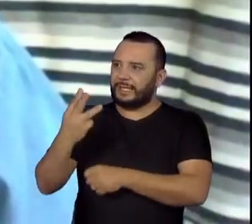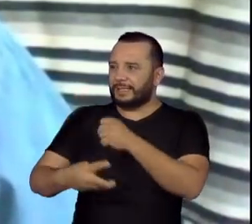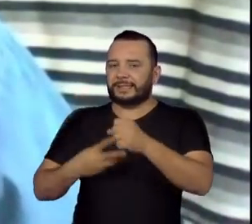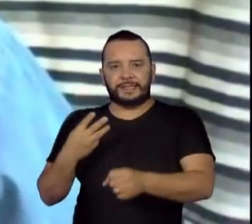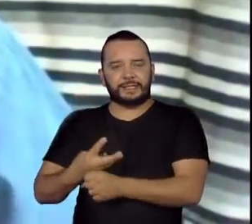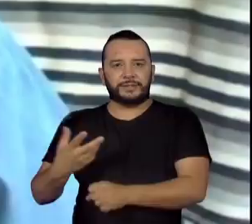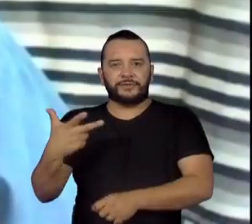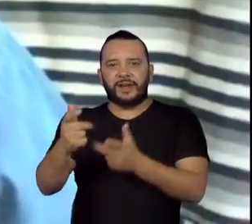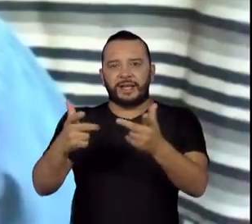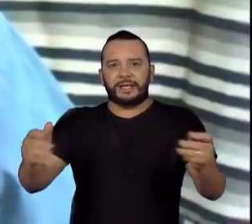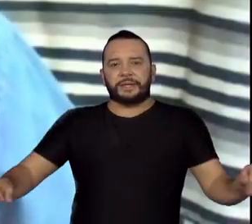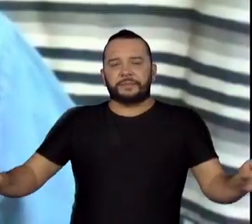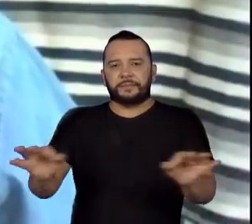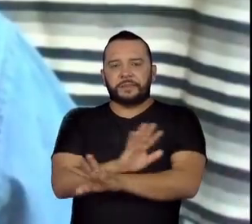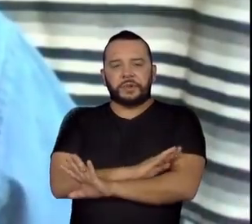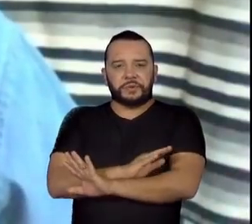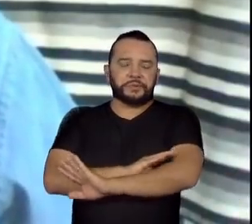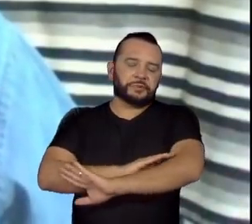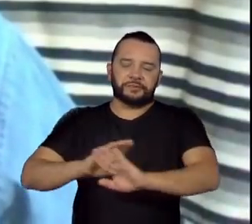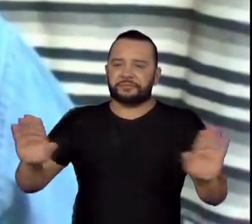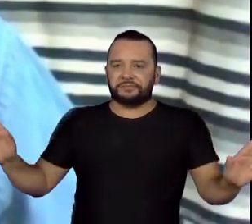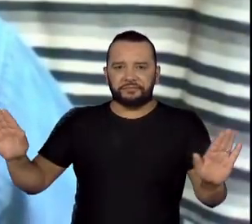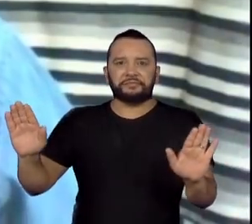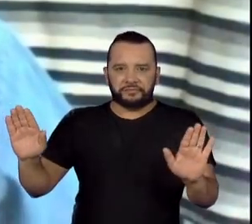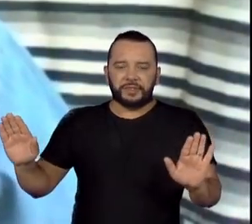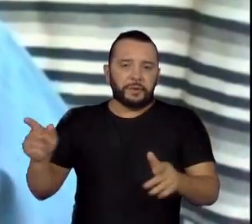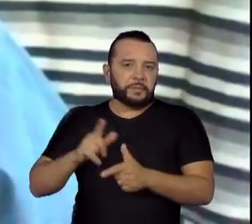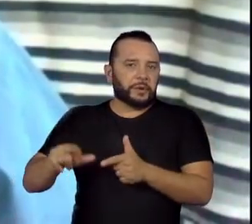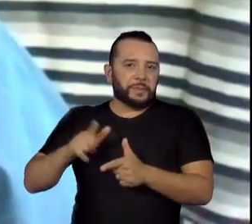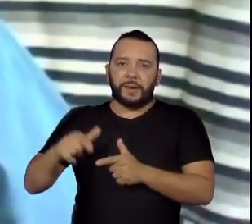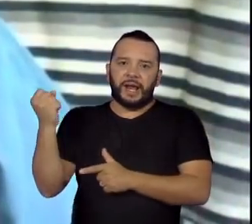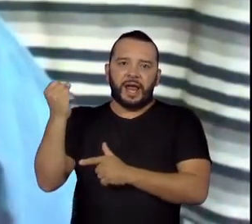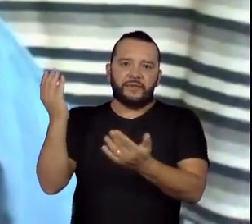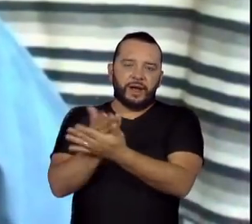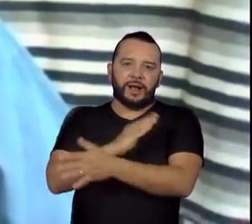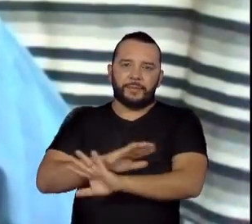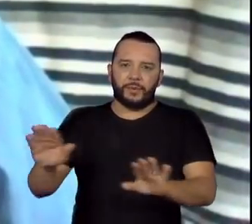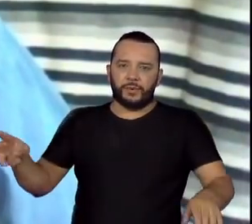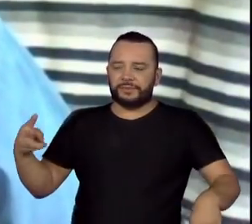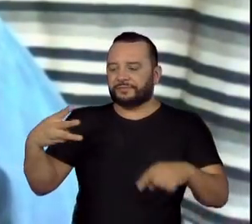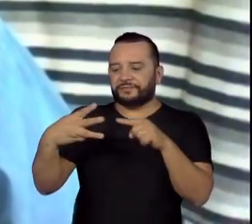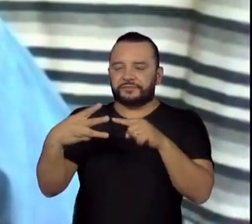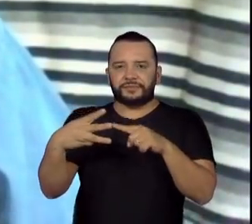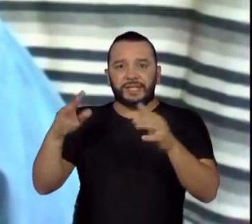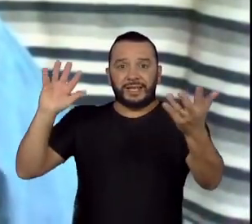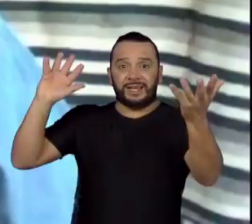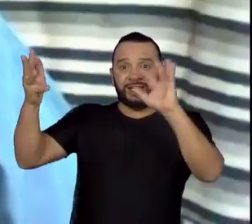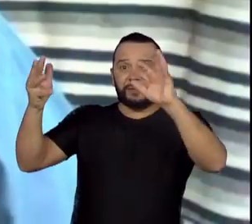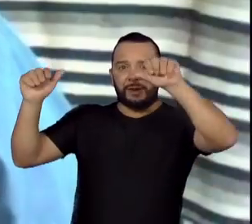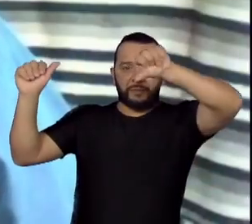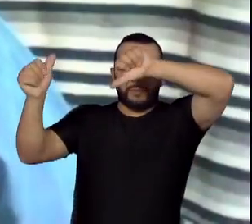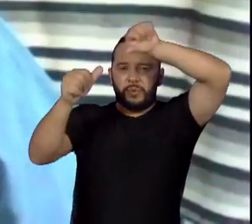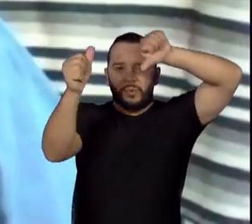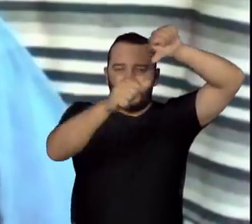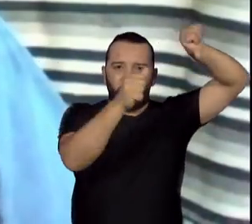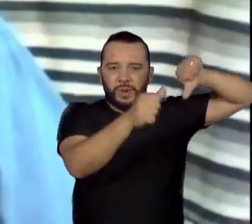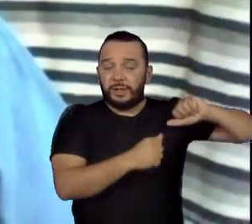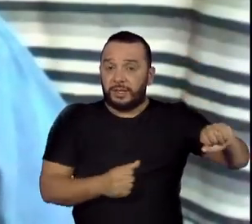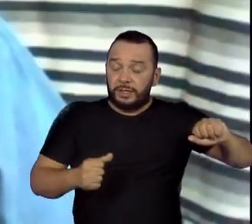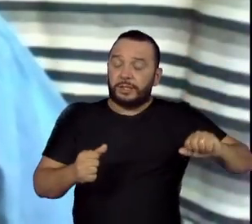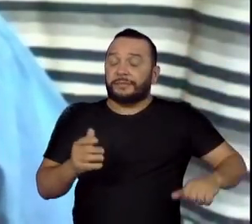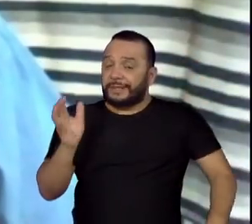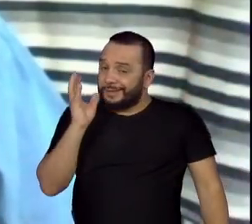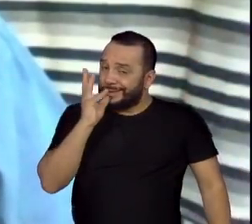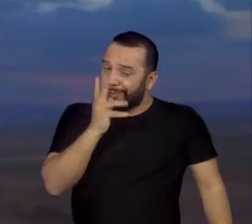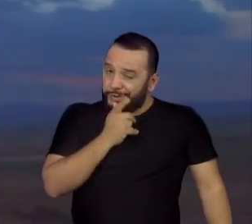vacinas suficientes e passa a deixar de ser um problema grave. Temos as mudanças climáticas, que a longo